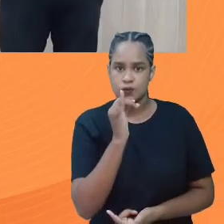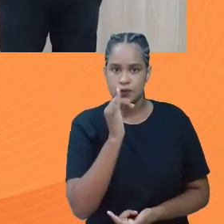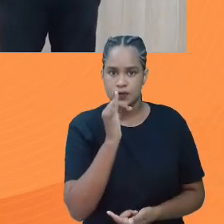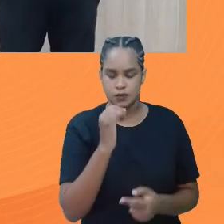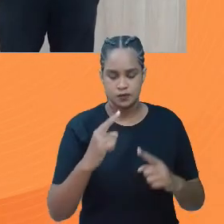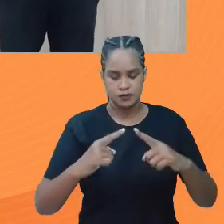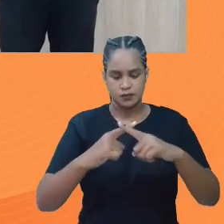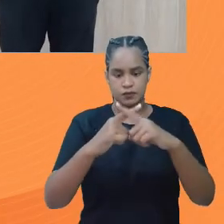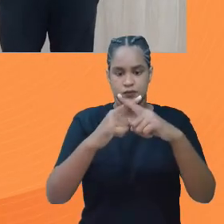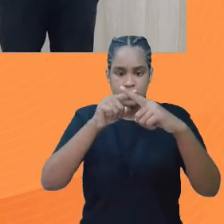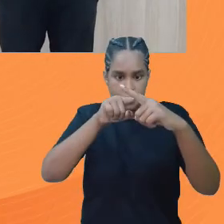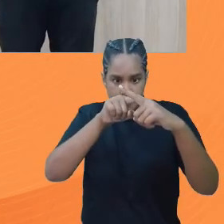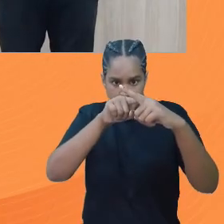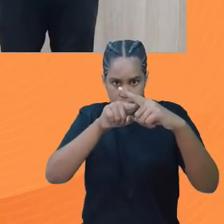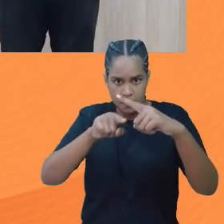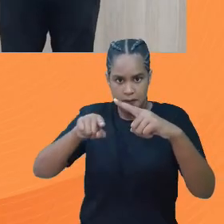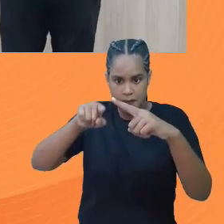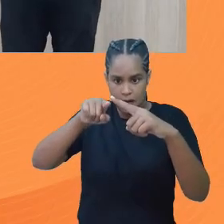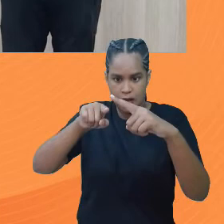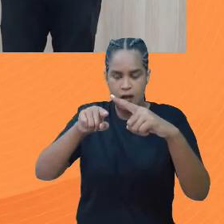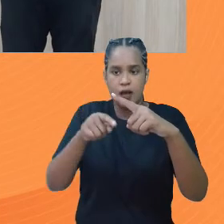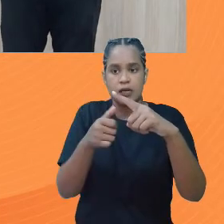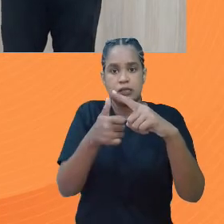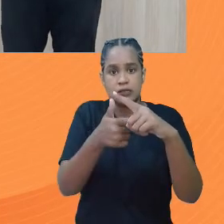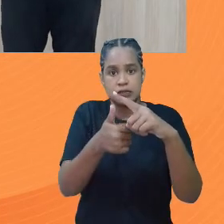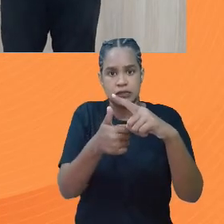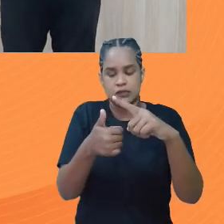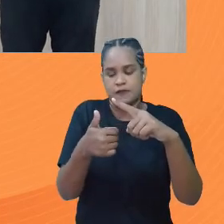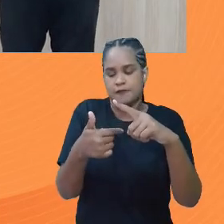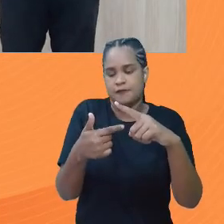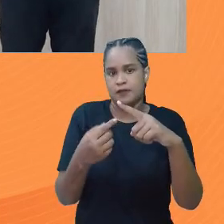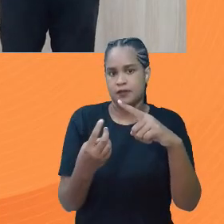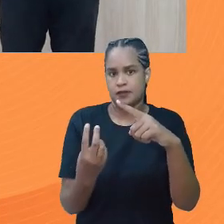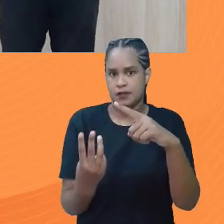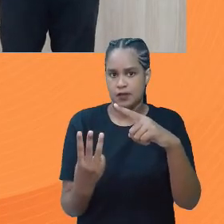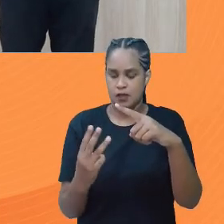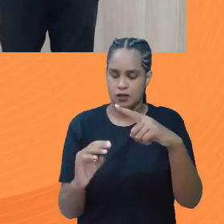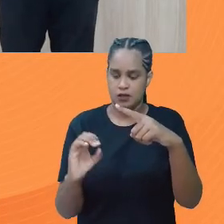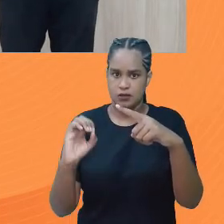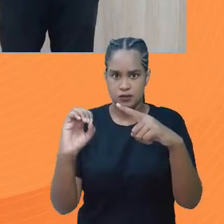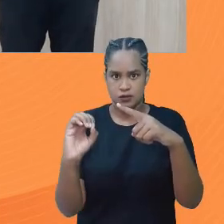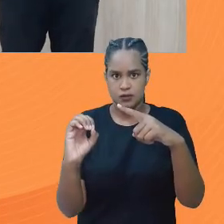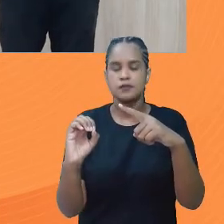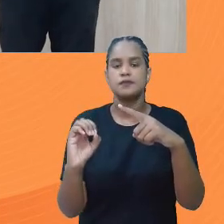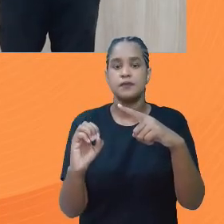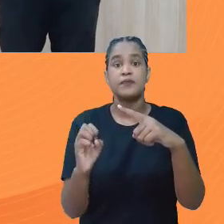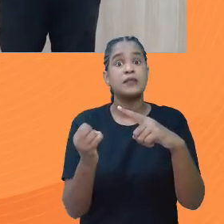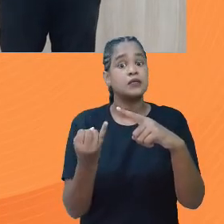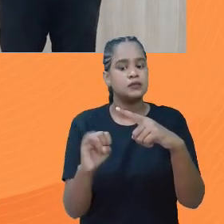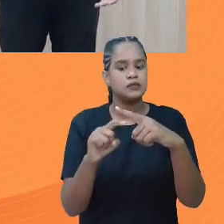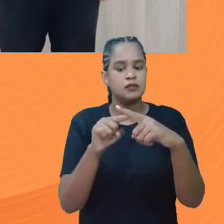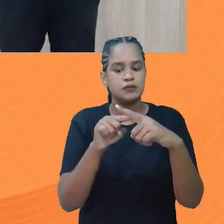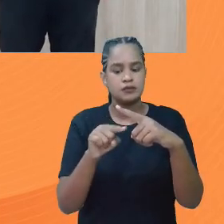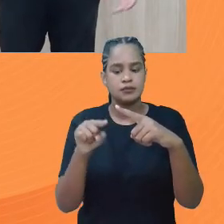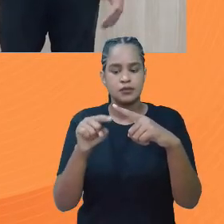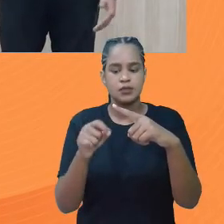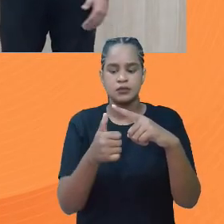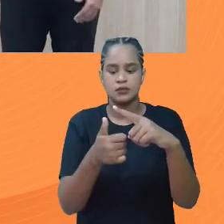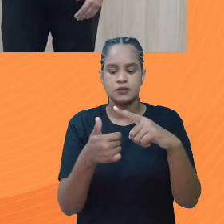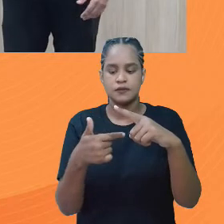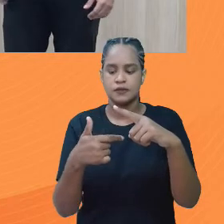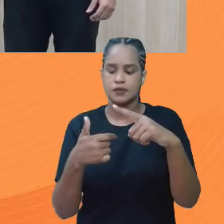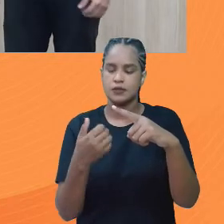coloquei que esse ângulozinho de baixo aí, ele mede 123 graus. Então, se esse ângulo mede 123